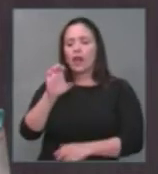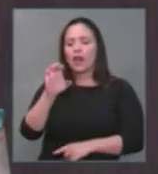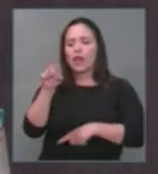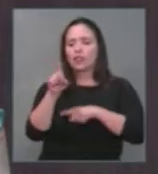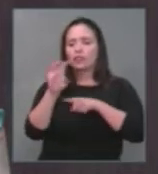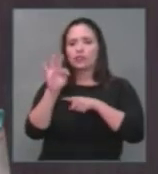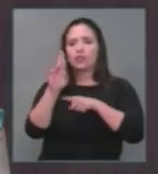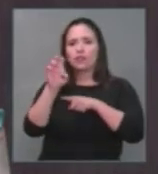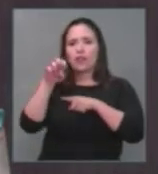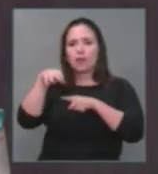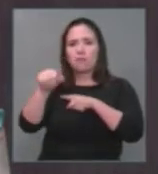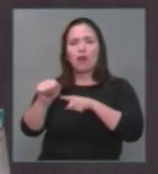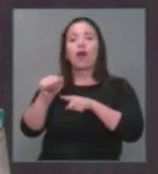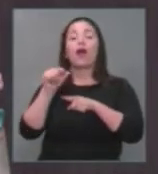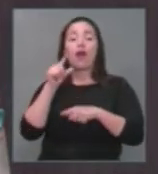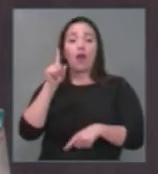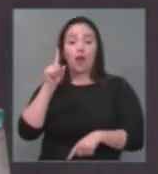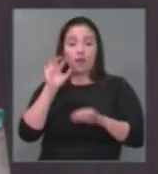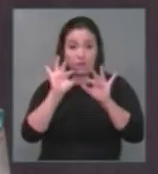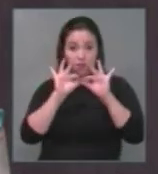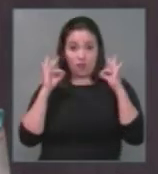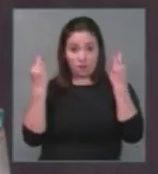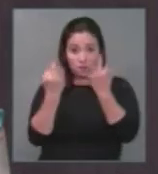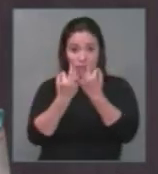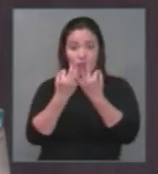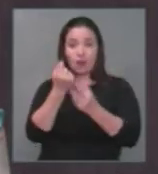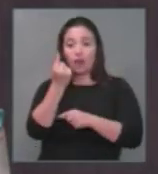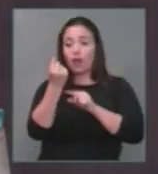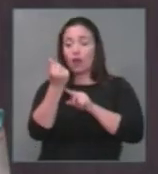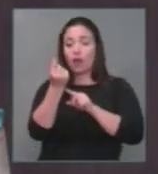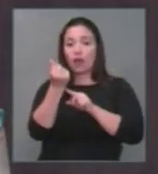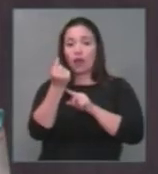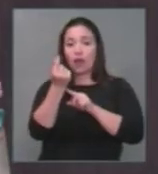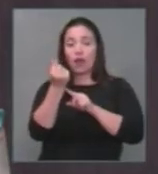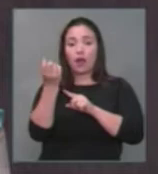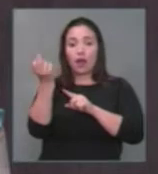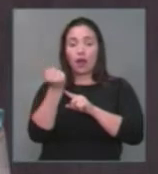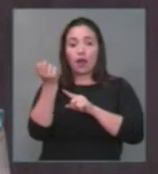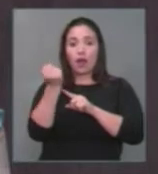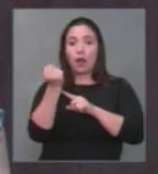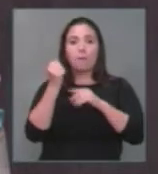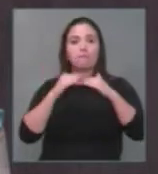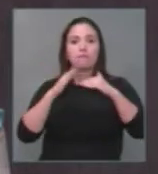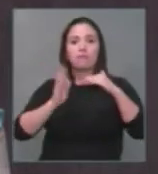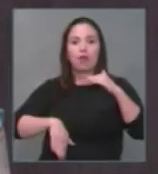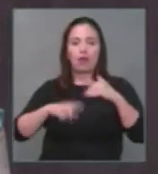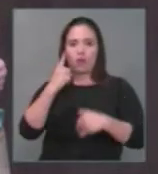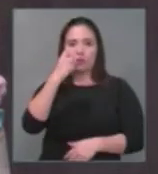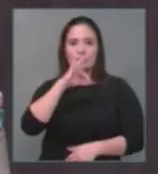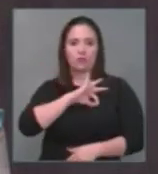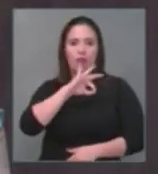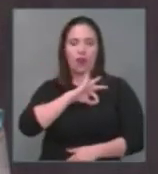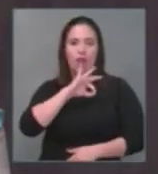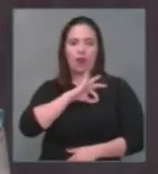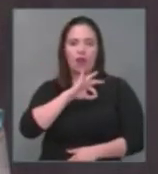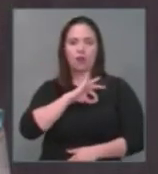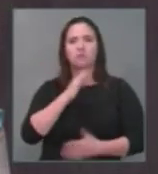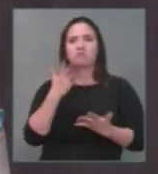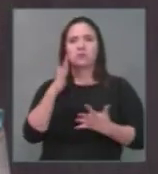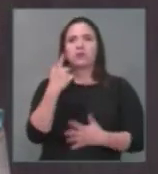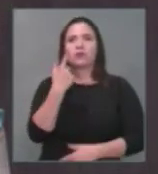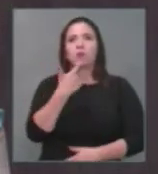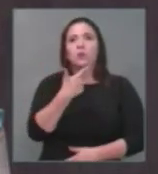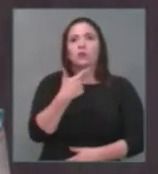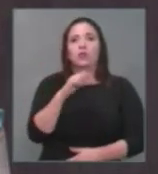numa família cuja renda mensal per capita é de até 1/4 do salário mínimo, algo como R$ 280